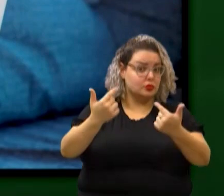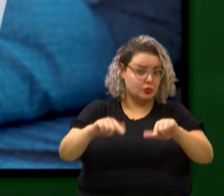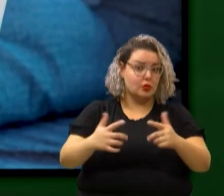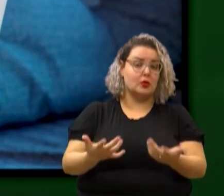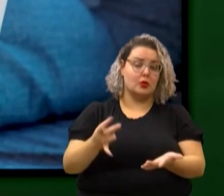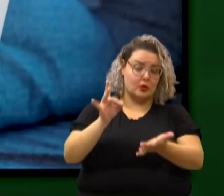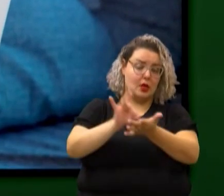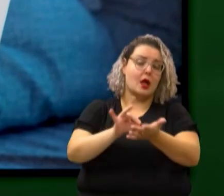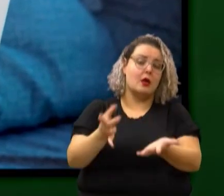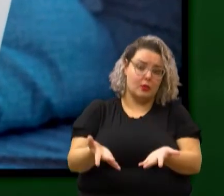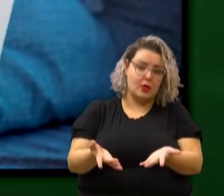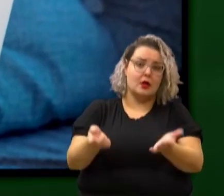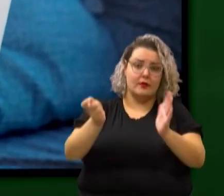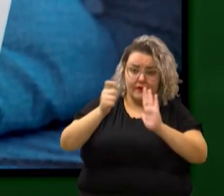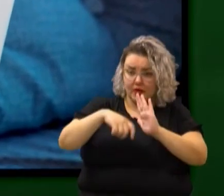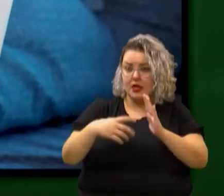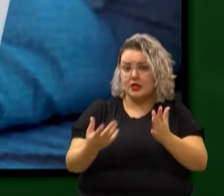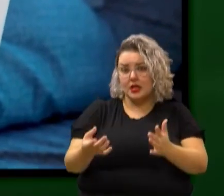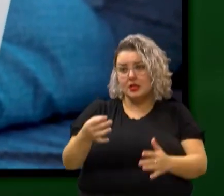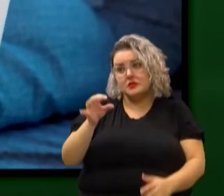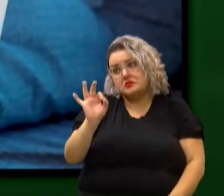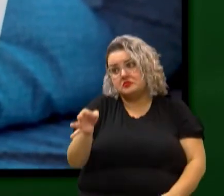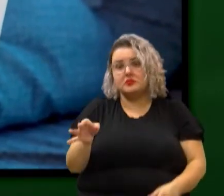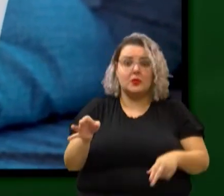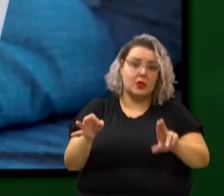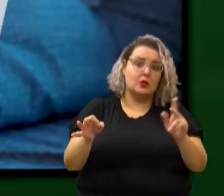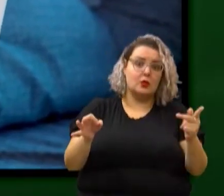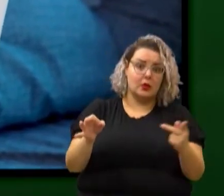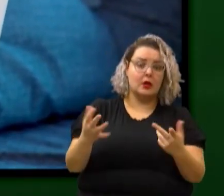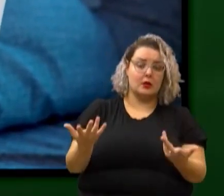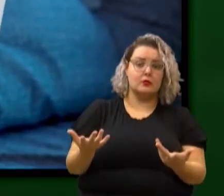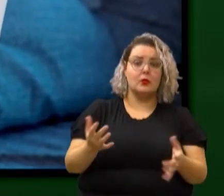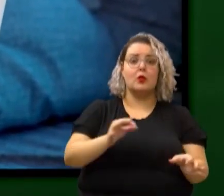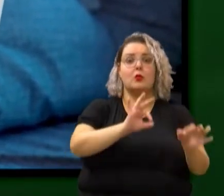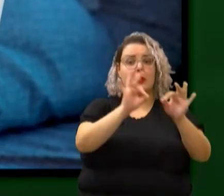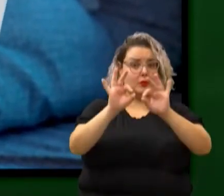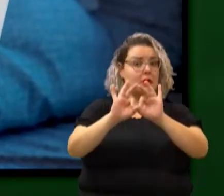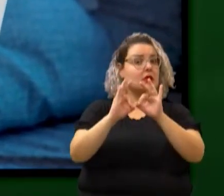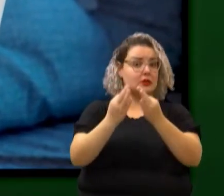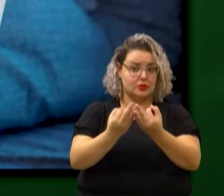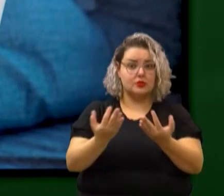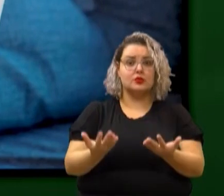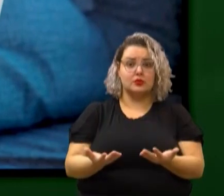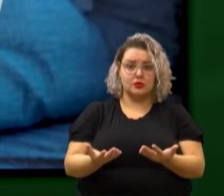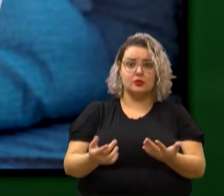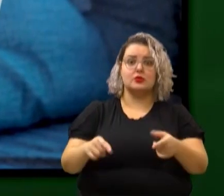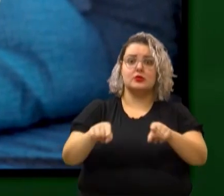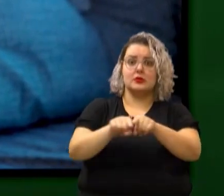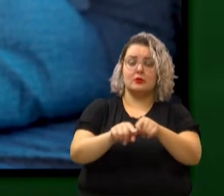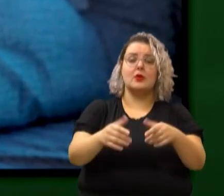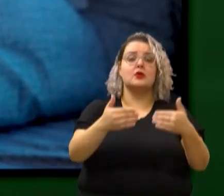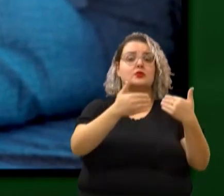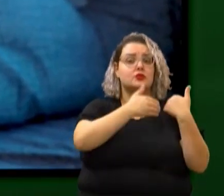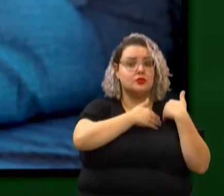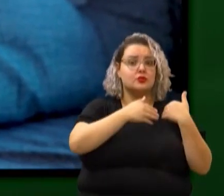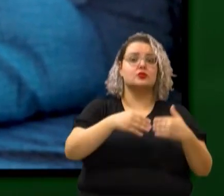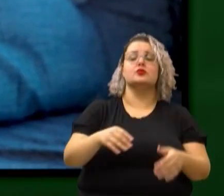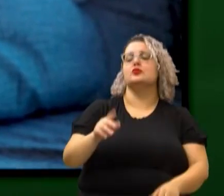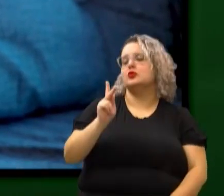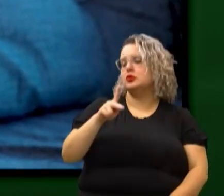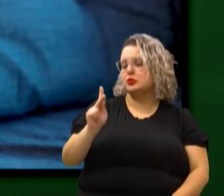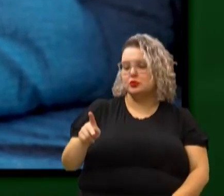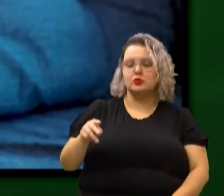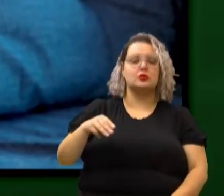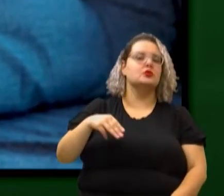para validar essas questões e o acompanhamento da família acompanhamento dos tutores dos Mestres